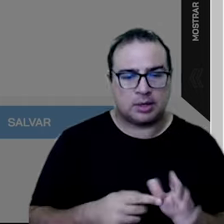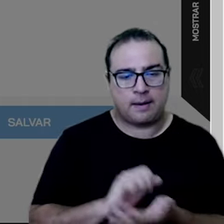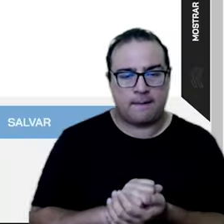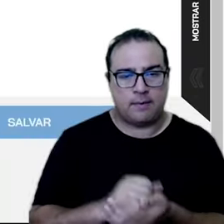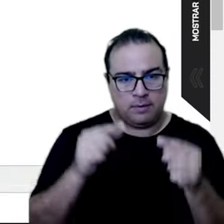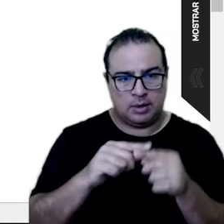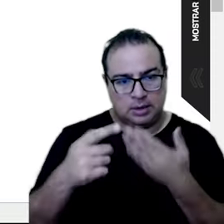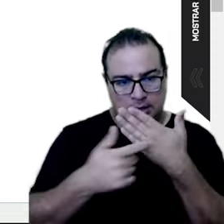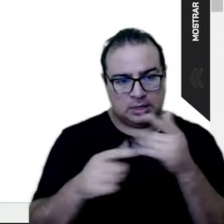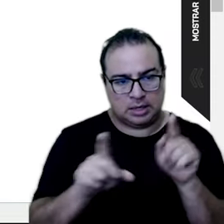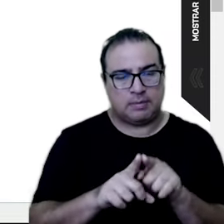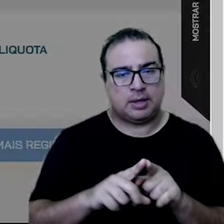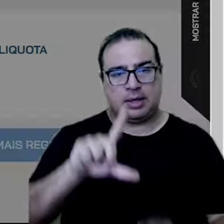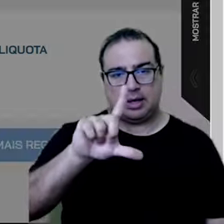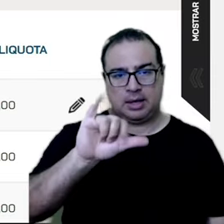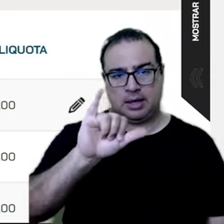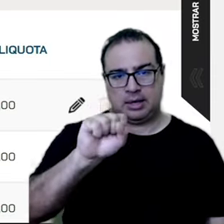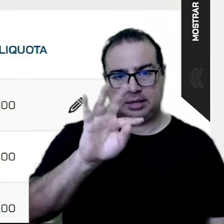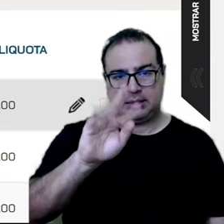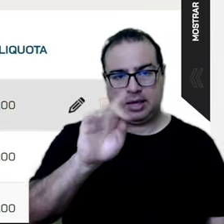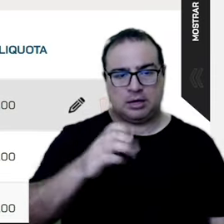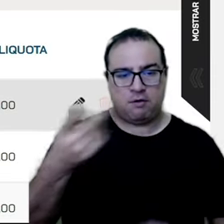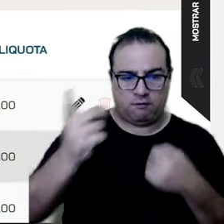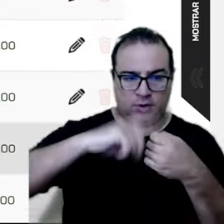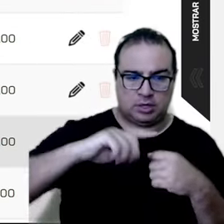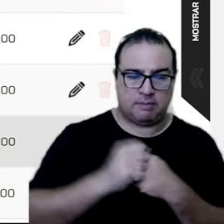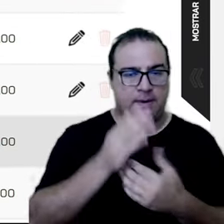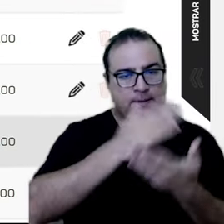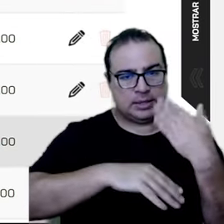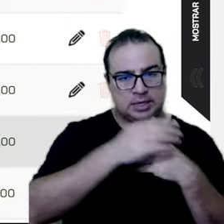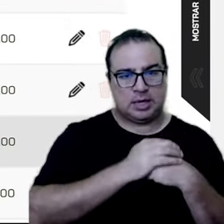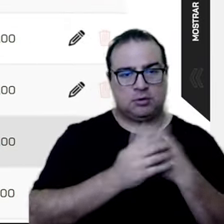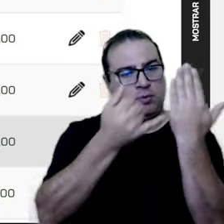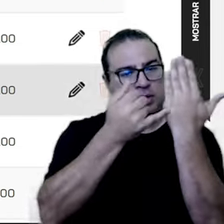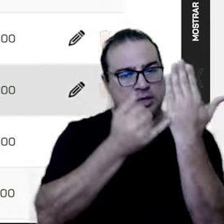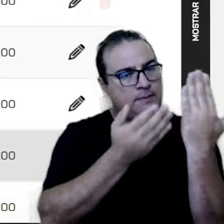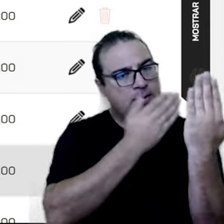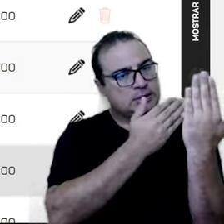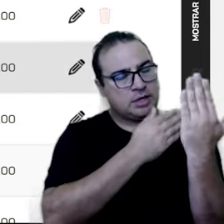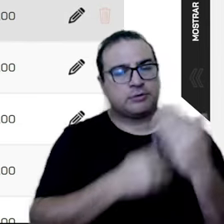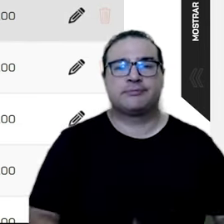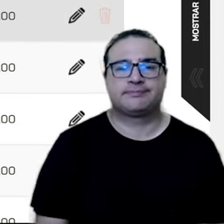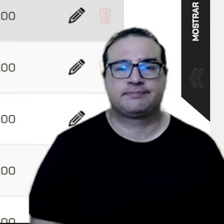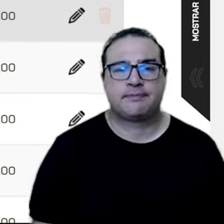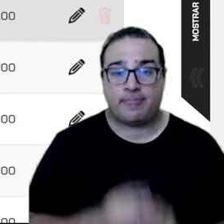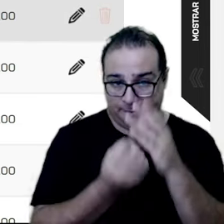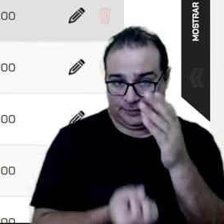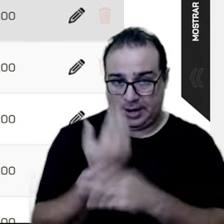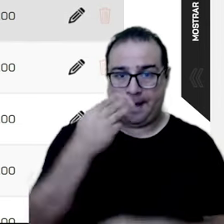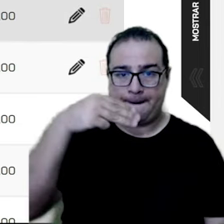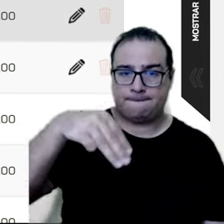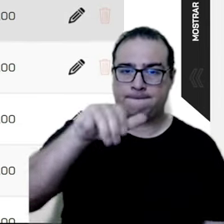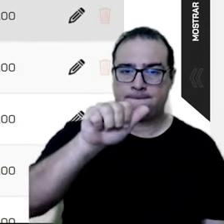matriz fiscal eu posso clicar aqui na listagem aqui ó ele volta pro item anterior Tá bom vou criar uma matriz